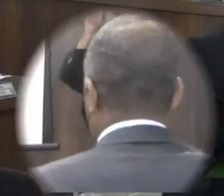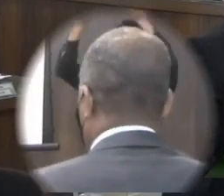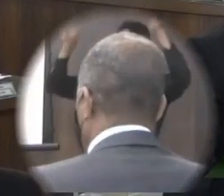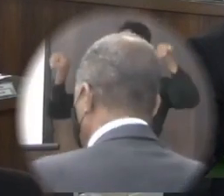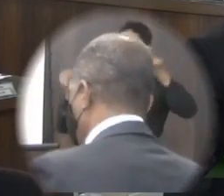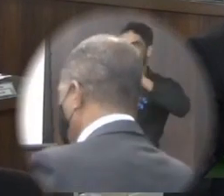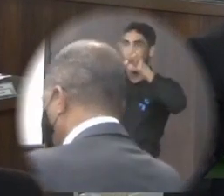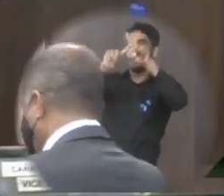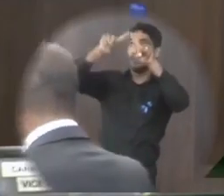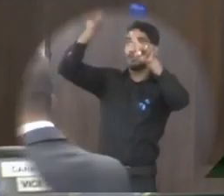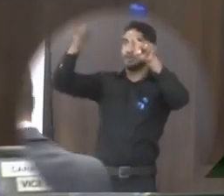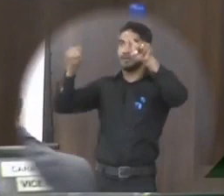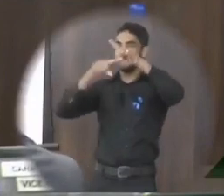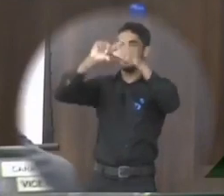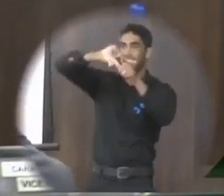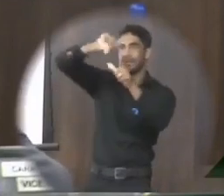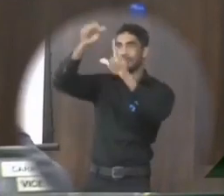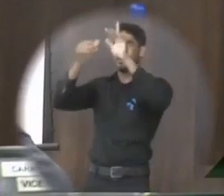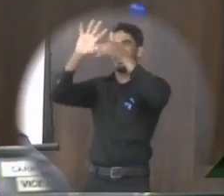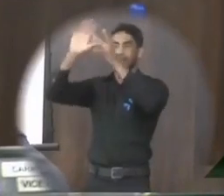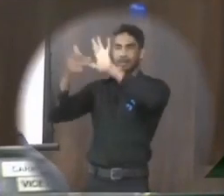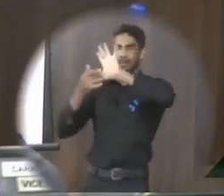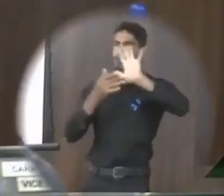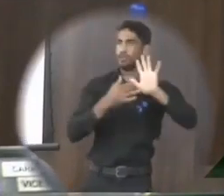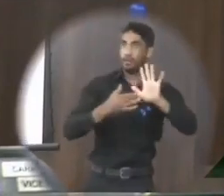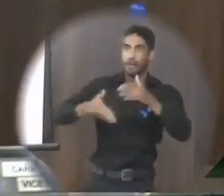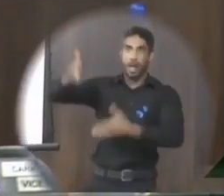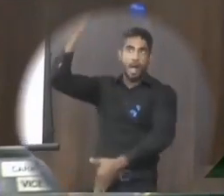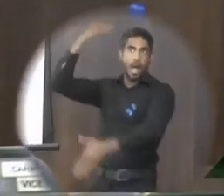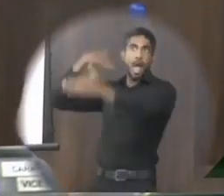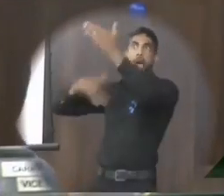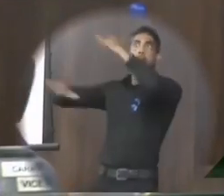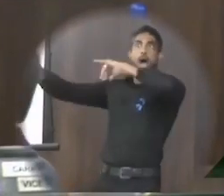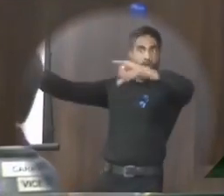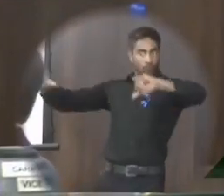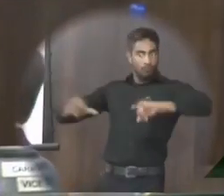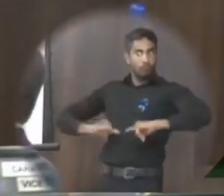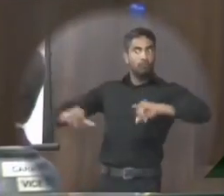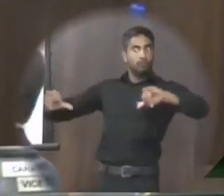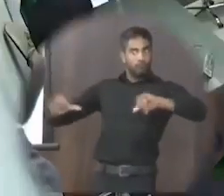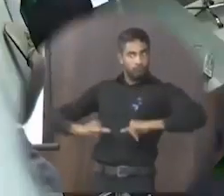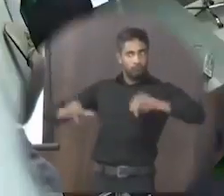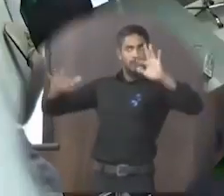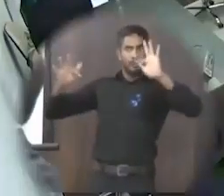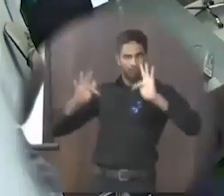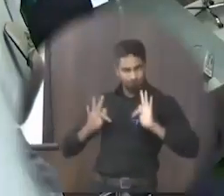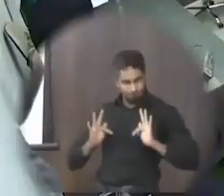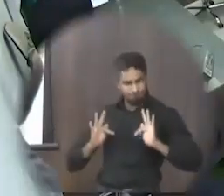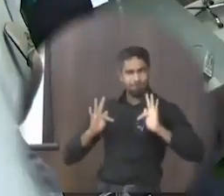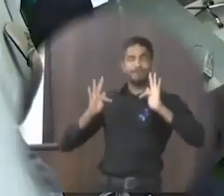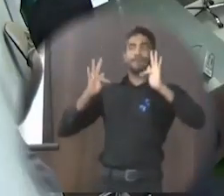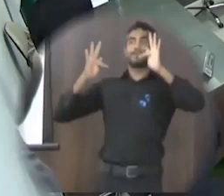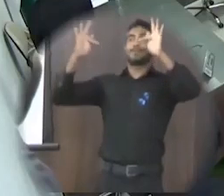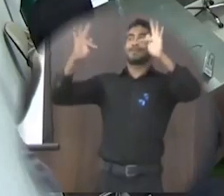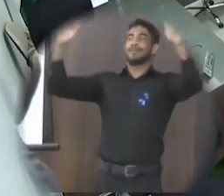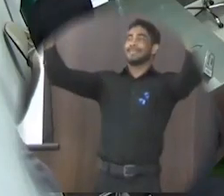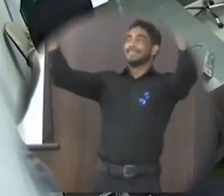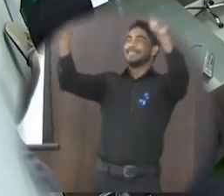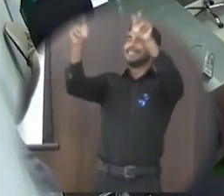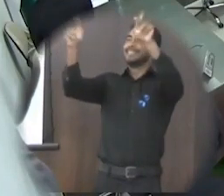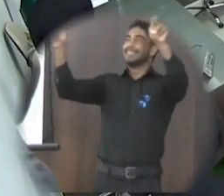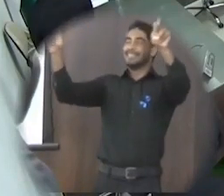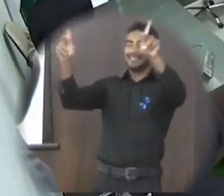barulho sempre as estrelas. Vinte e um verde louro desta flor, mas